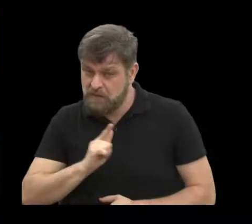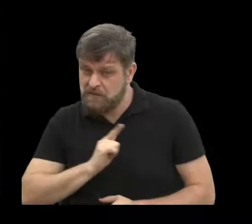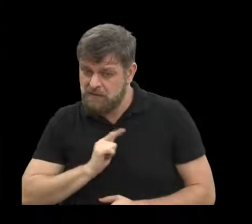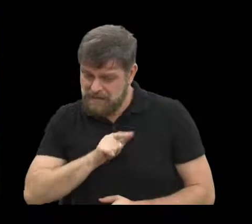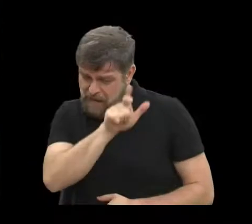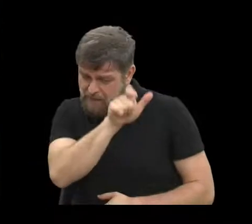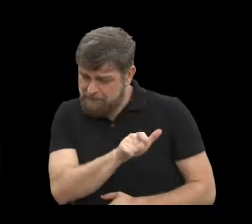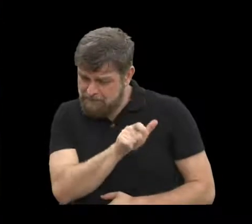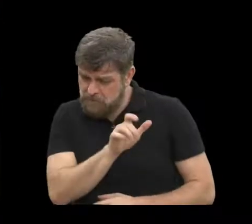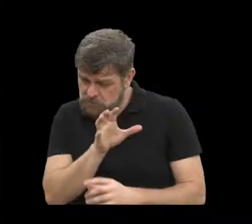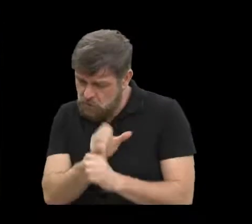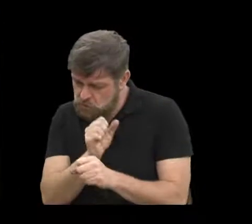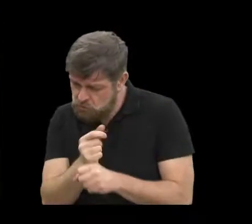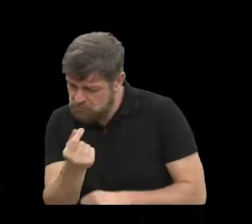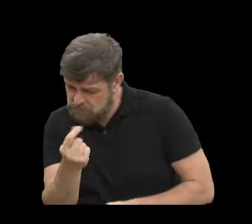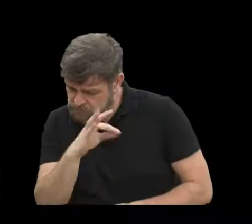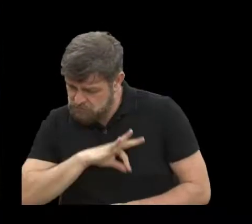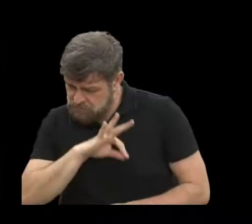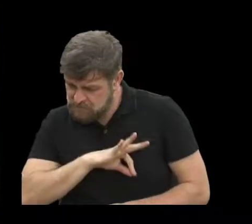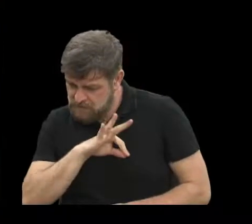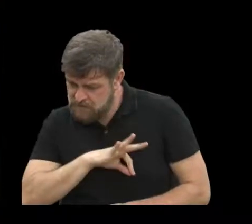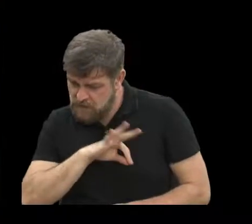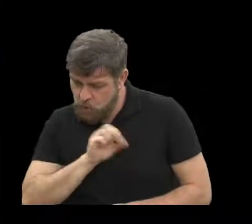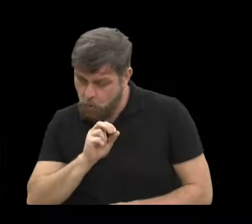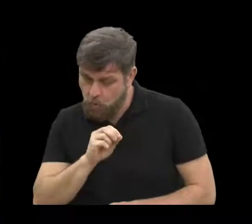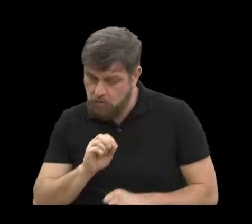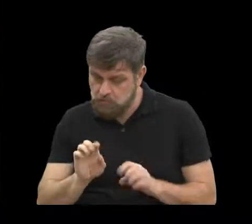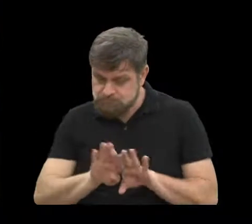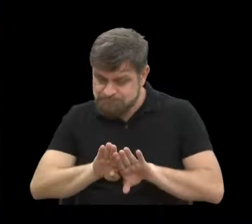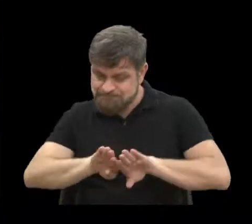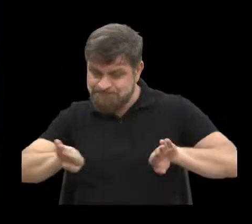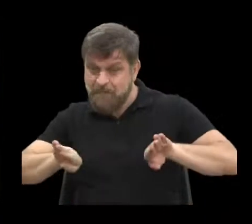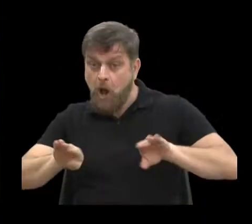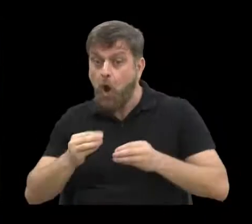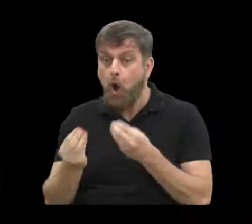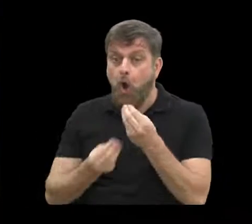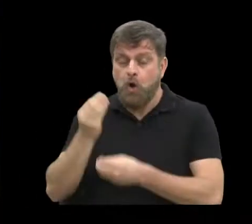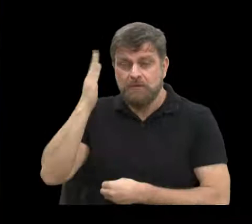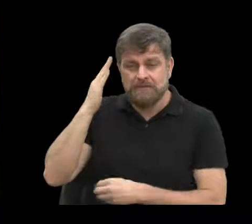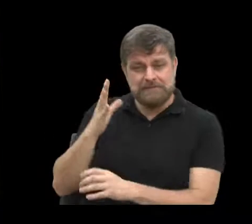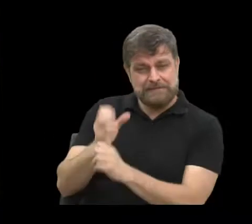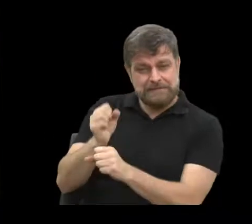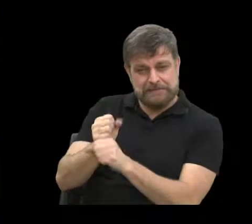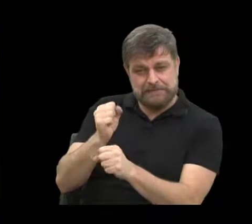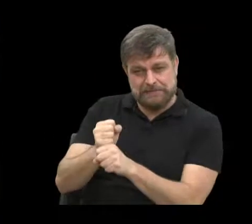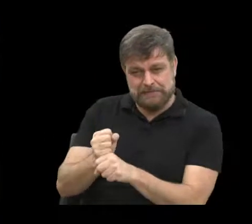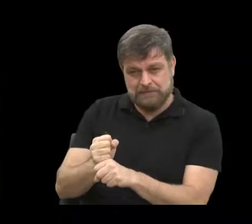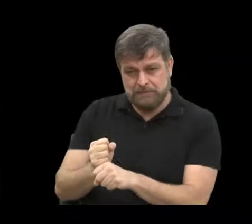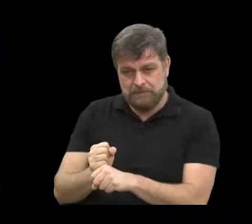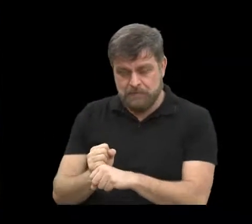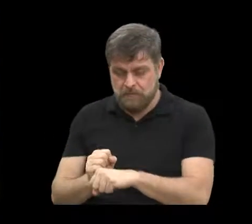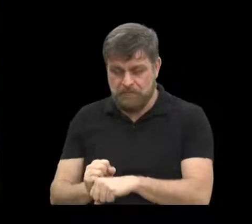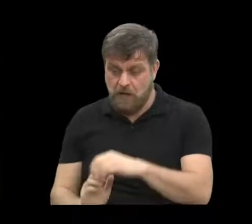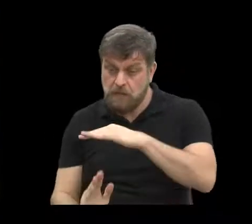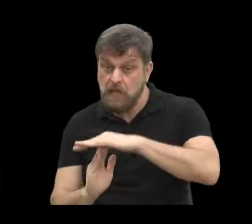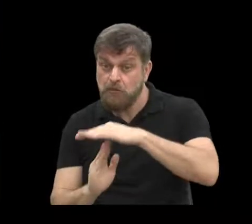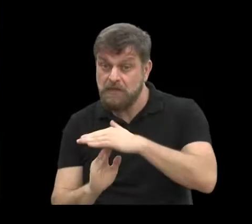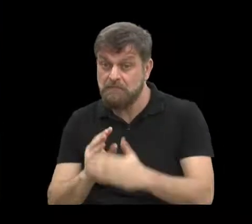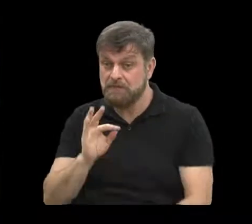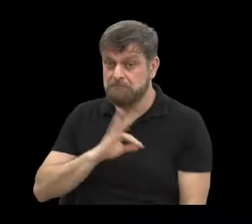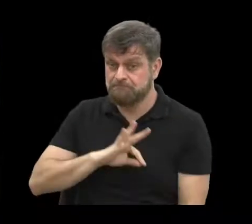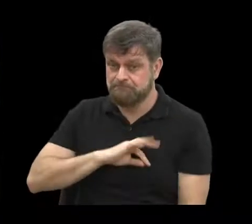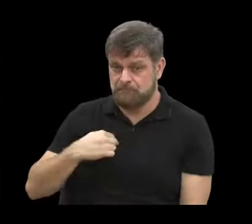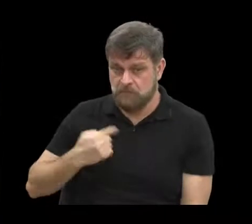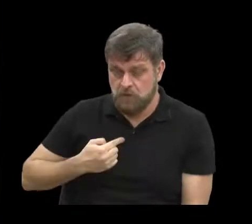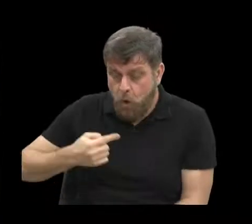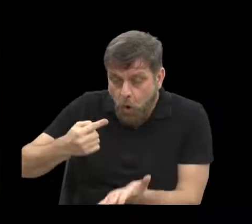pessoa vai compor ou não o cálculo, como que eu vou fazer esse cálculo para ver se a renda está ou não dentro do critério, vale a pena